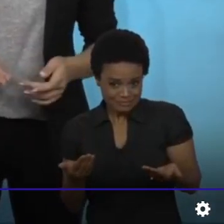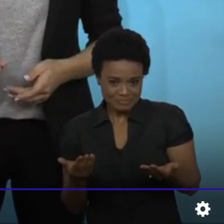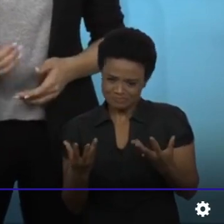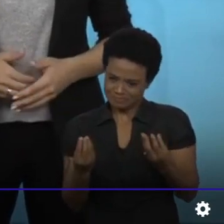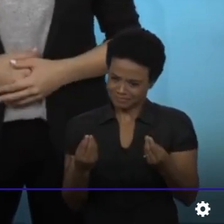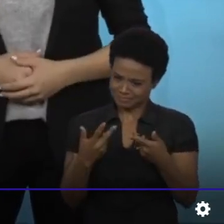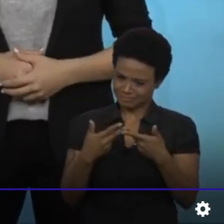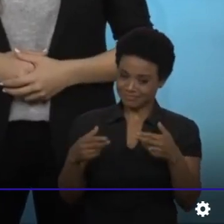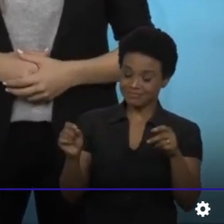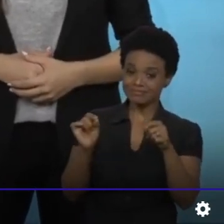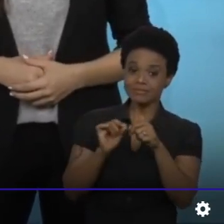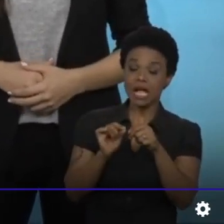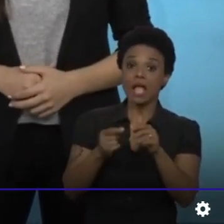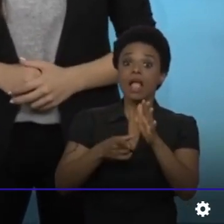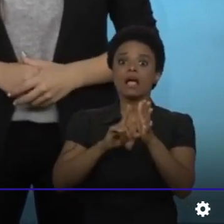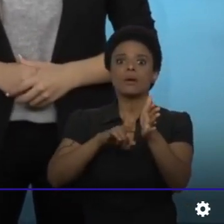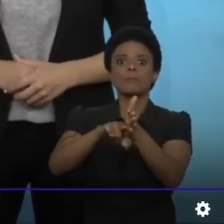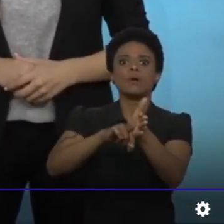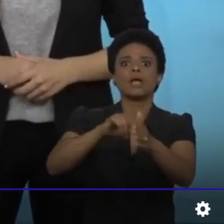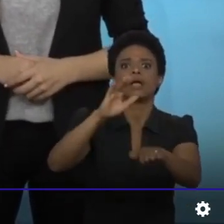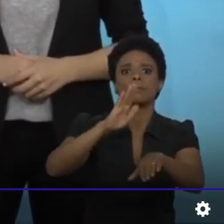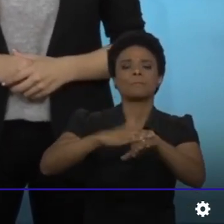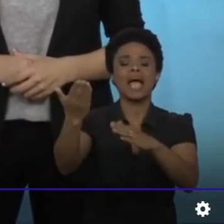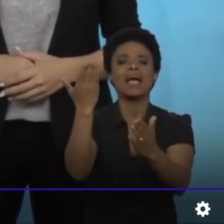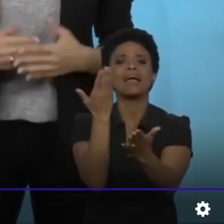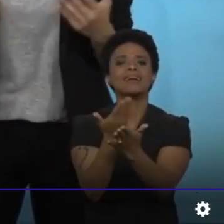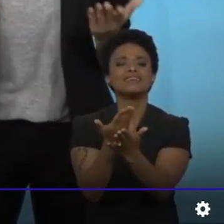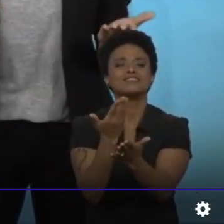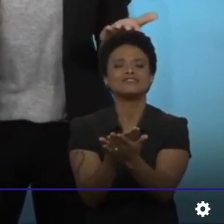antes, se aprofunde no assunto. Quanto mais você